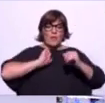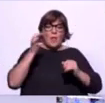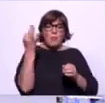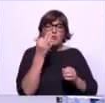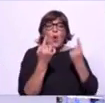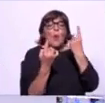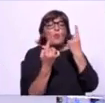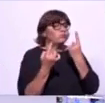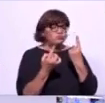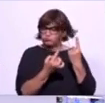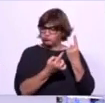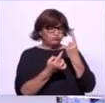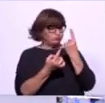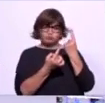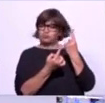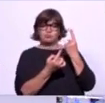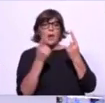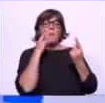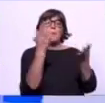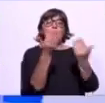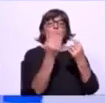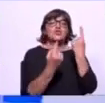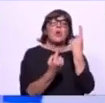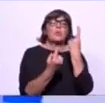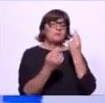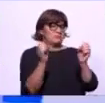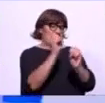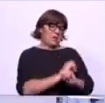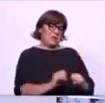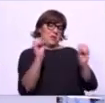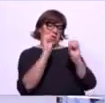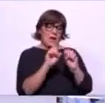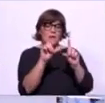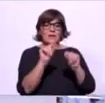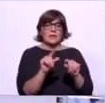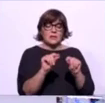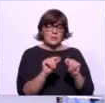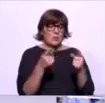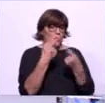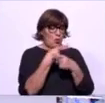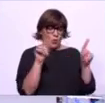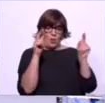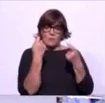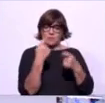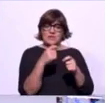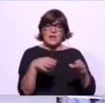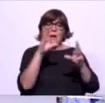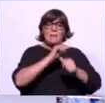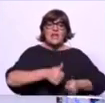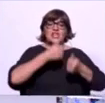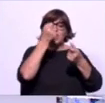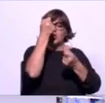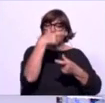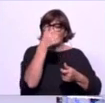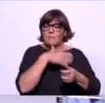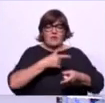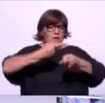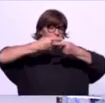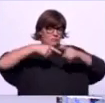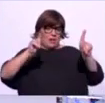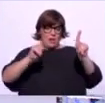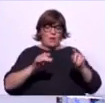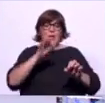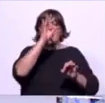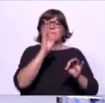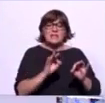Um, como dizia o outro, aponta-me um, nada. E inclusivamente também não é o presidente mais ganhador da história do Benfica. Em